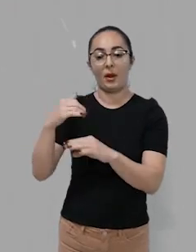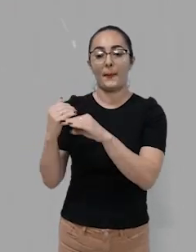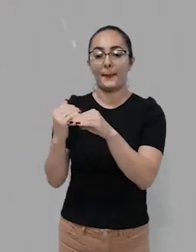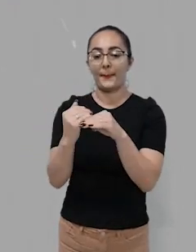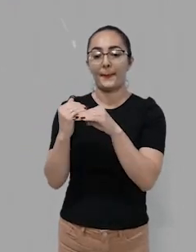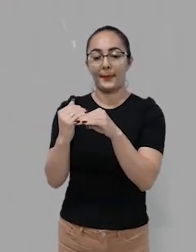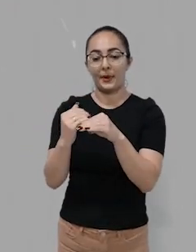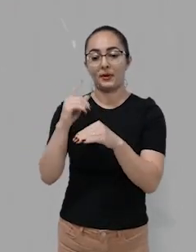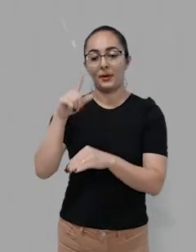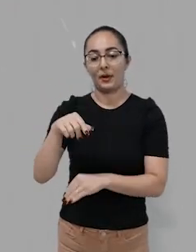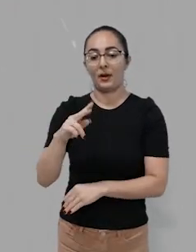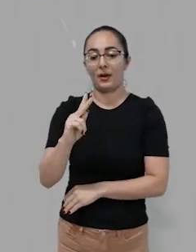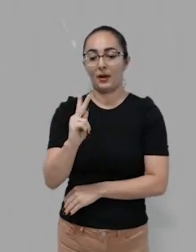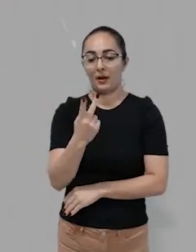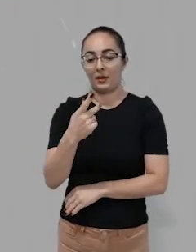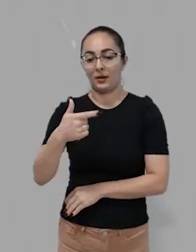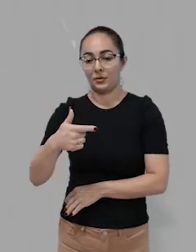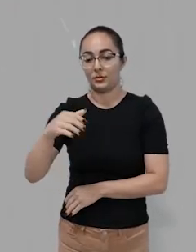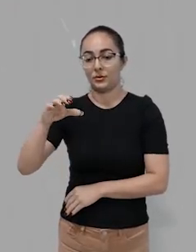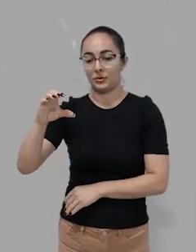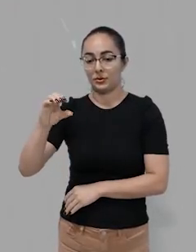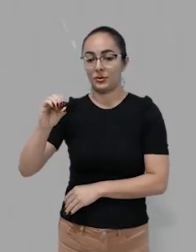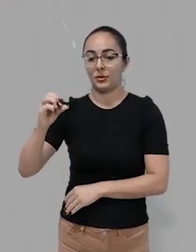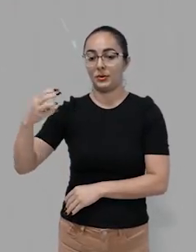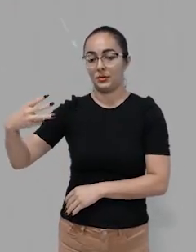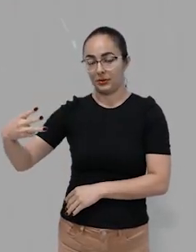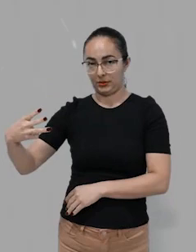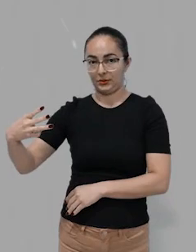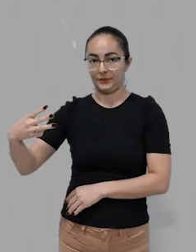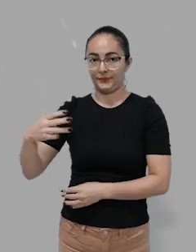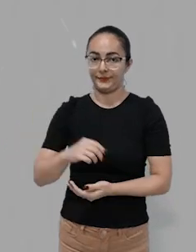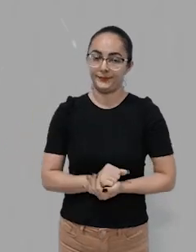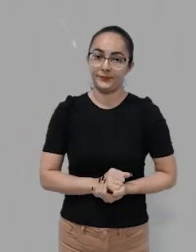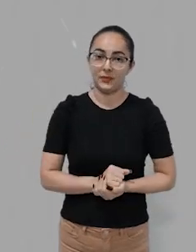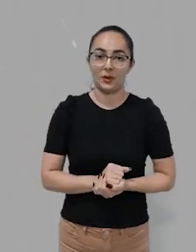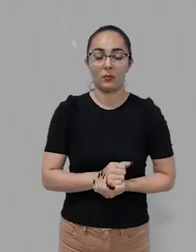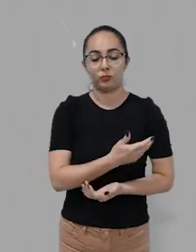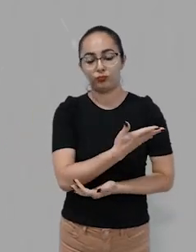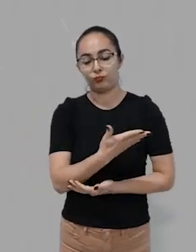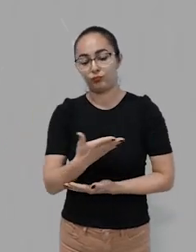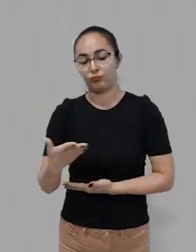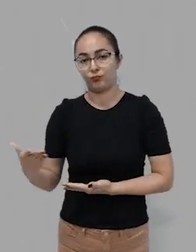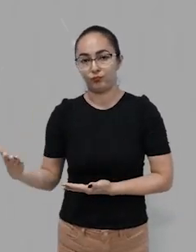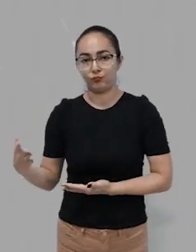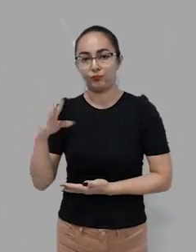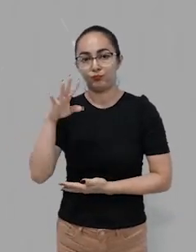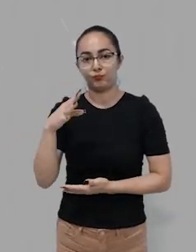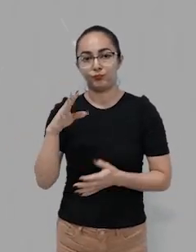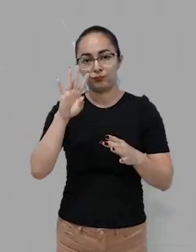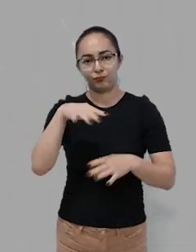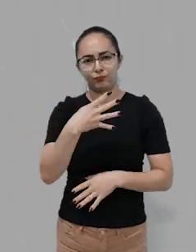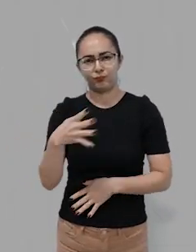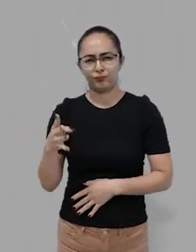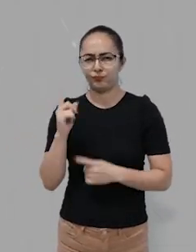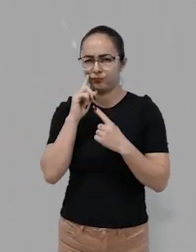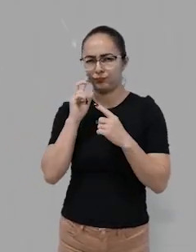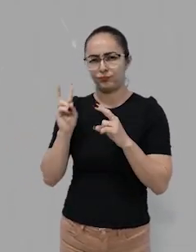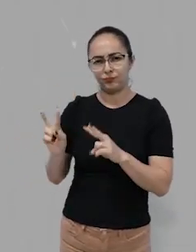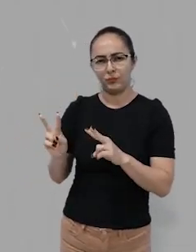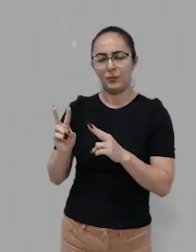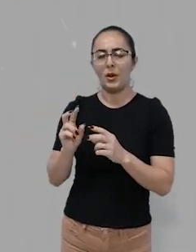é o H2CO3, o ácido carbônico. Então, esses ácidos padrão, né, a gente